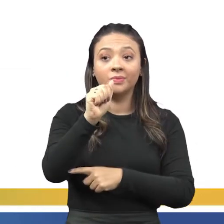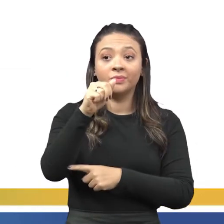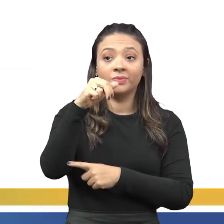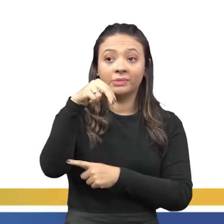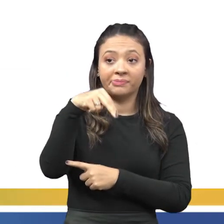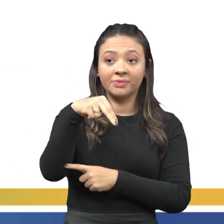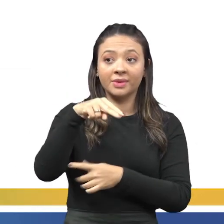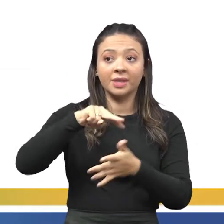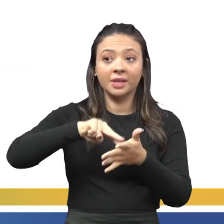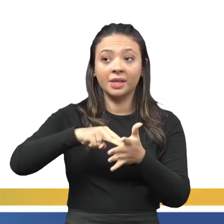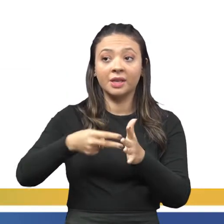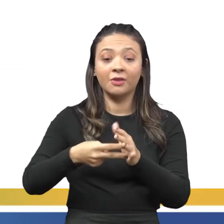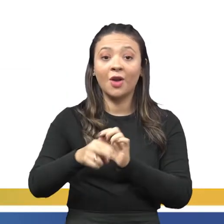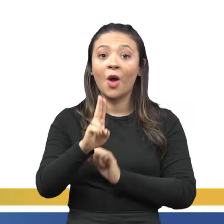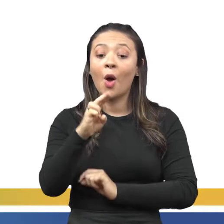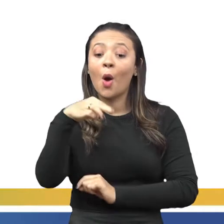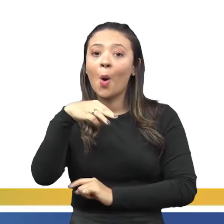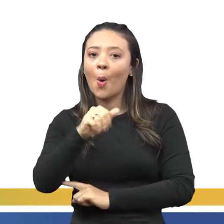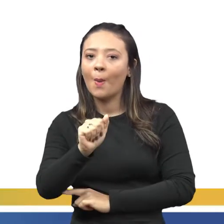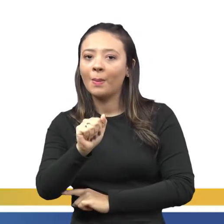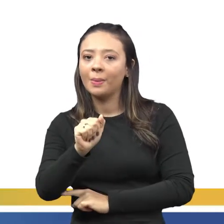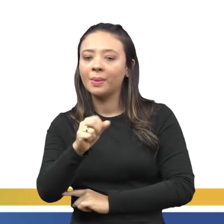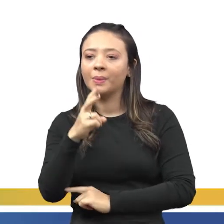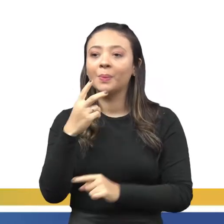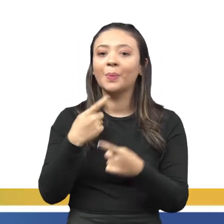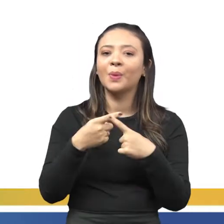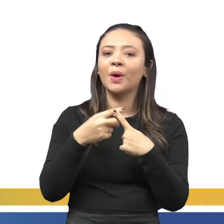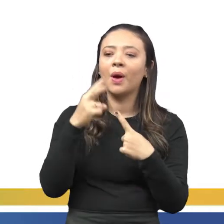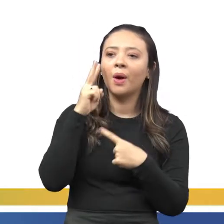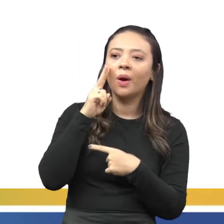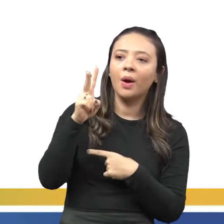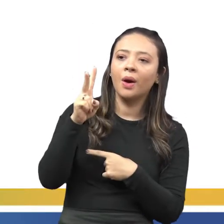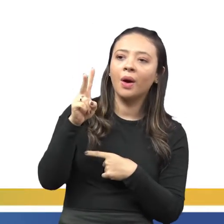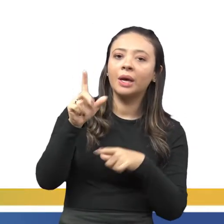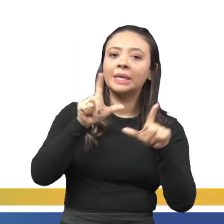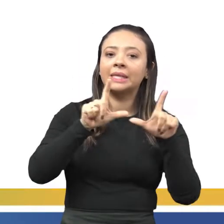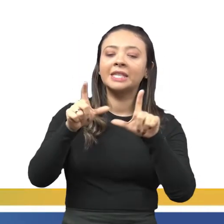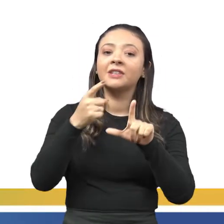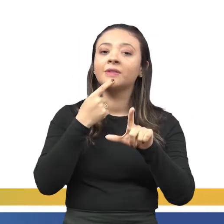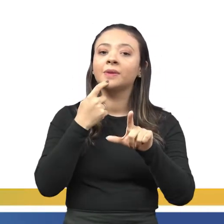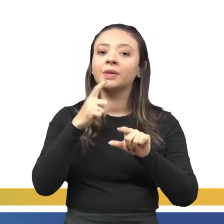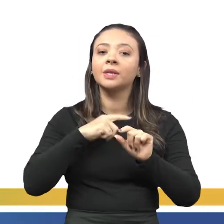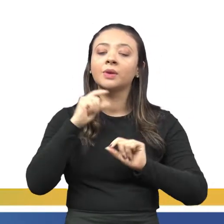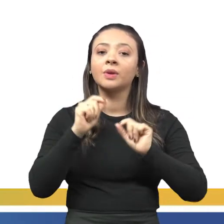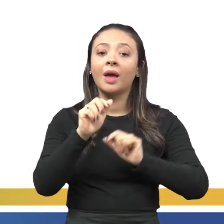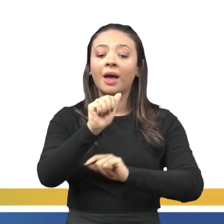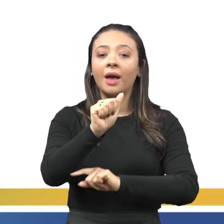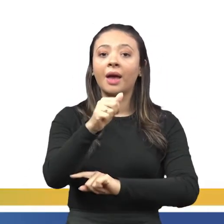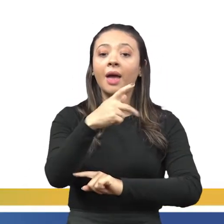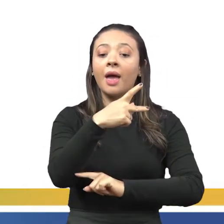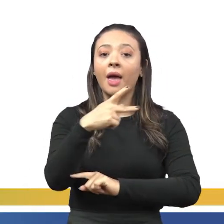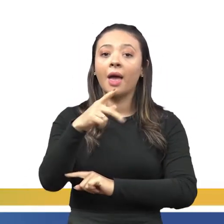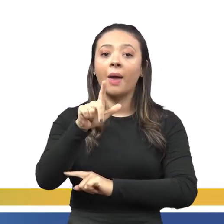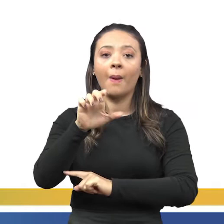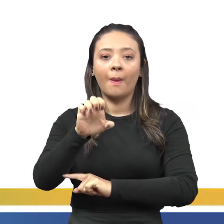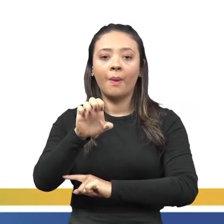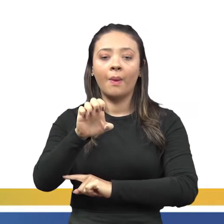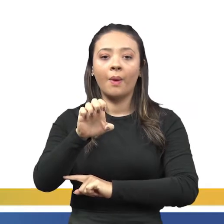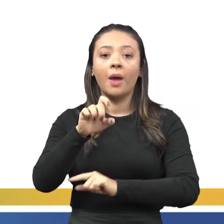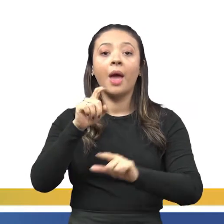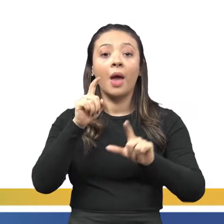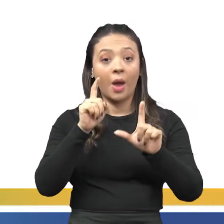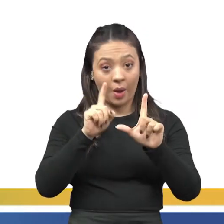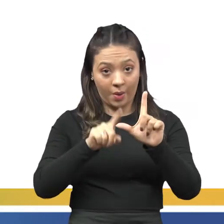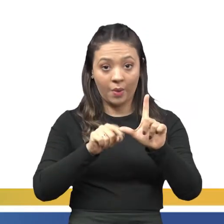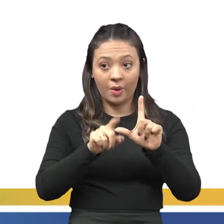apple. Por que eu usei an? Como está destacado aí na tela para vocês, porque apple é uma palavra, um substantivo, que começa